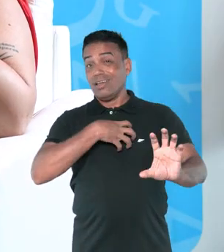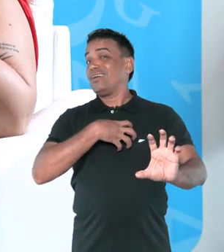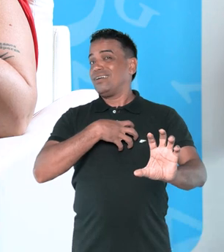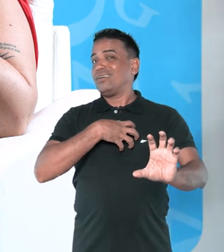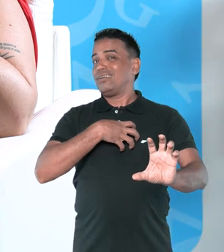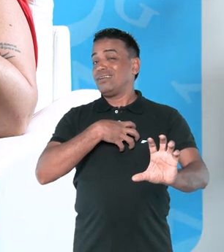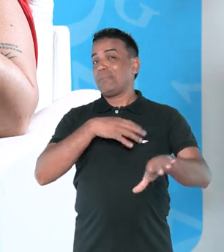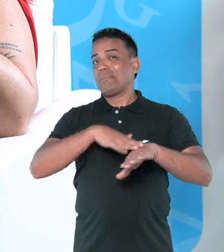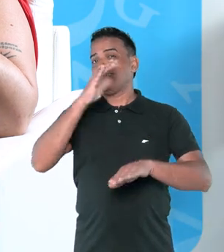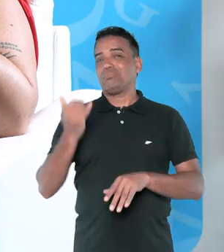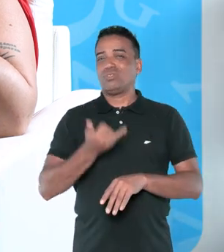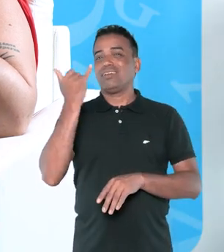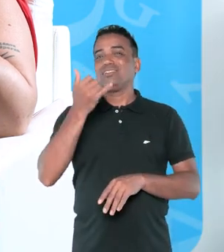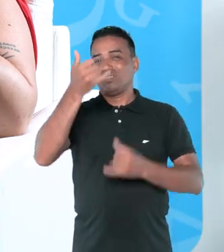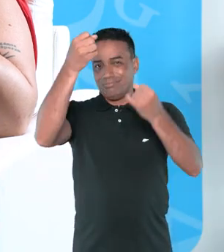importante,